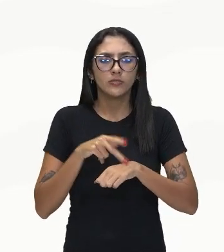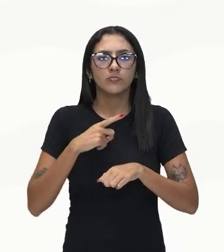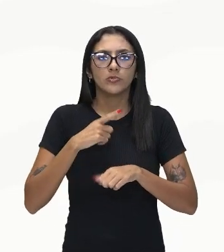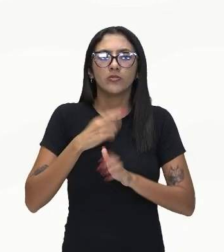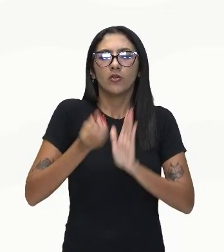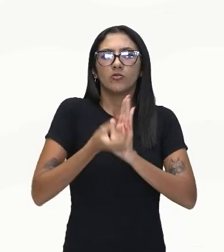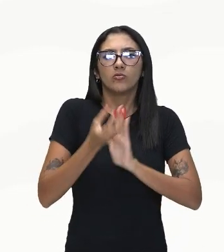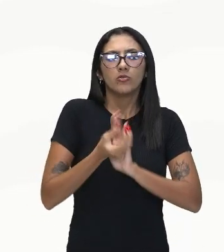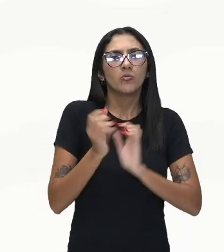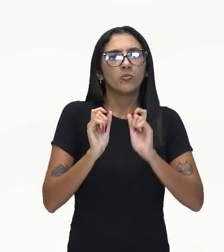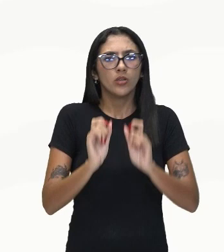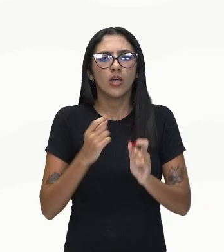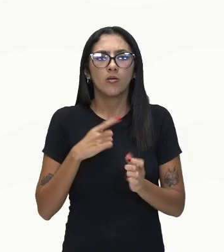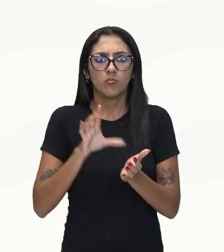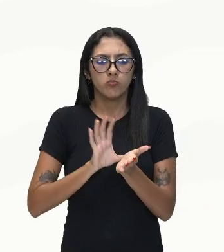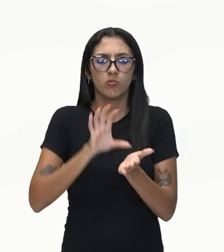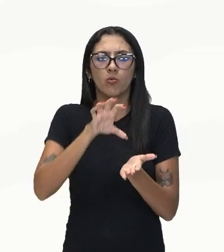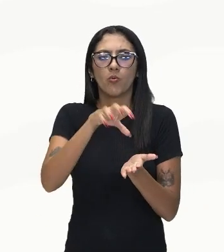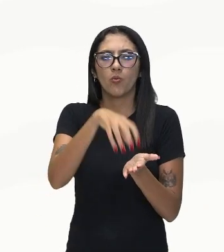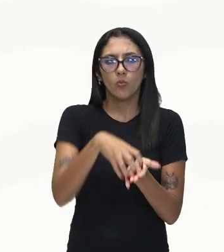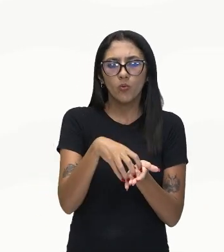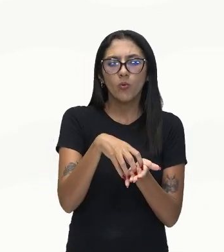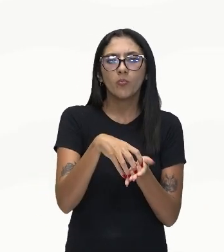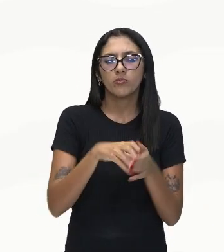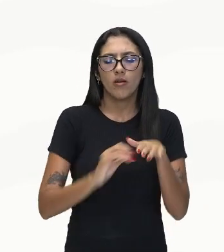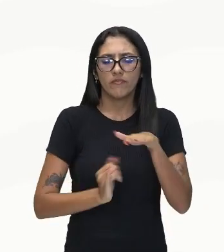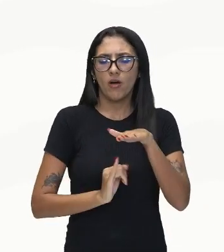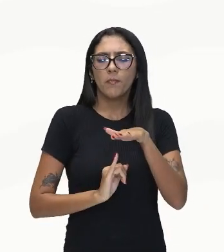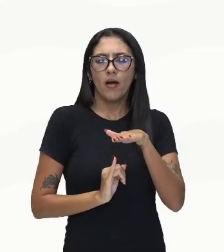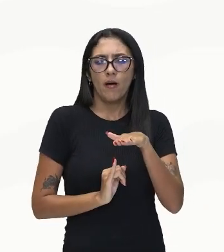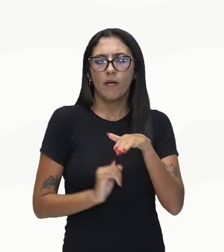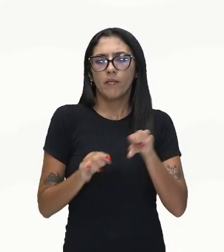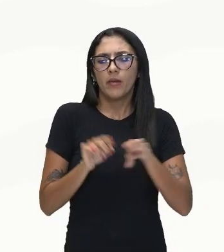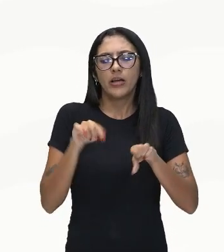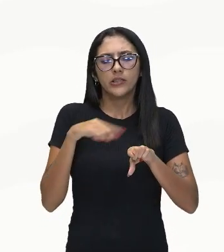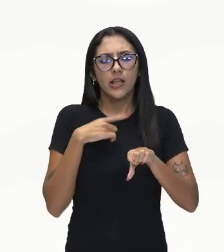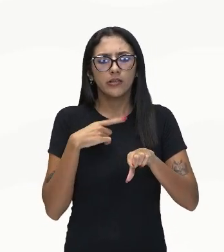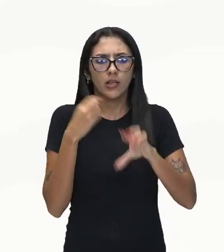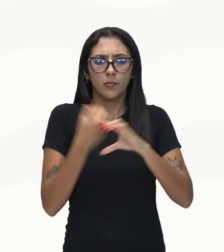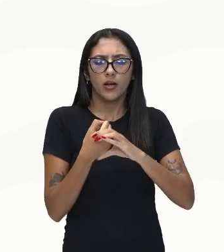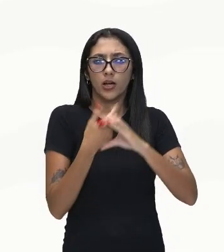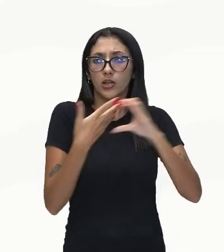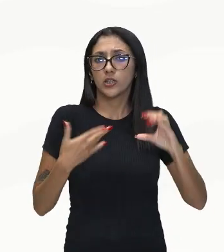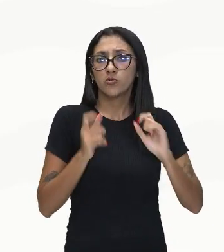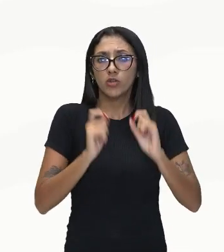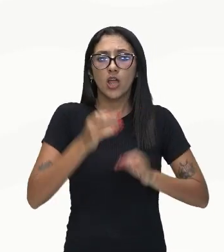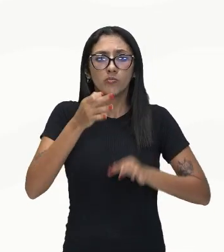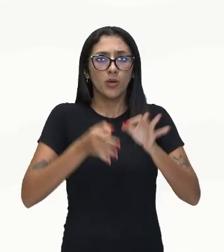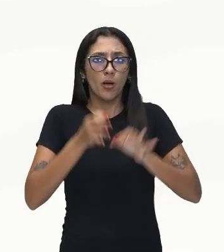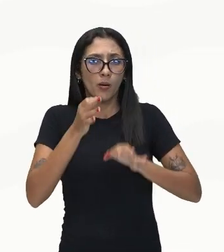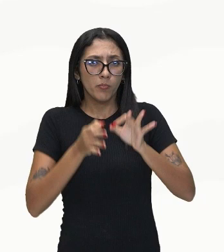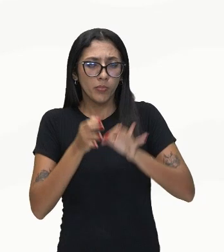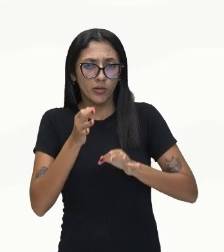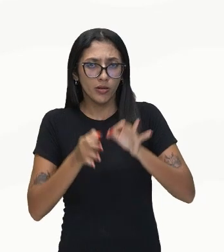uma associação formal que vai passar a ter personalidade jurídica, professor.